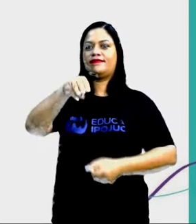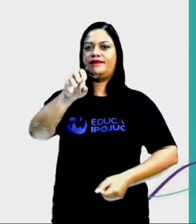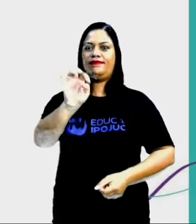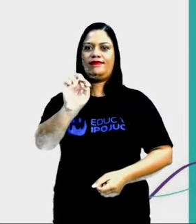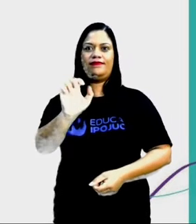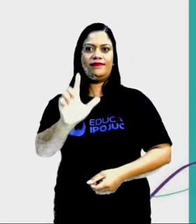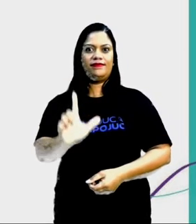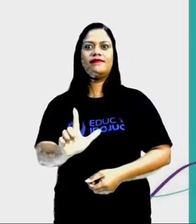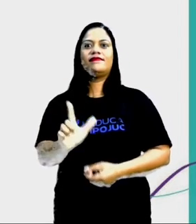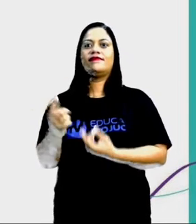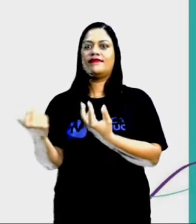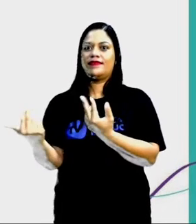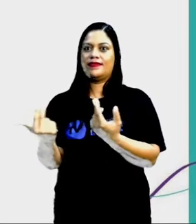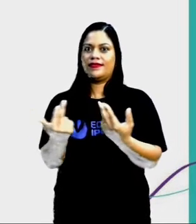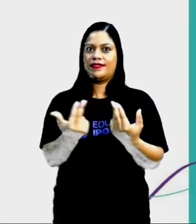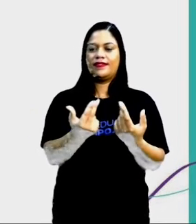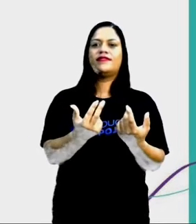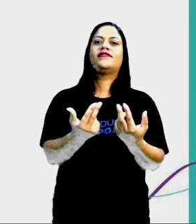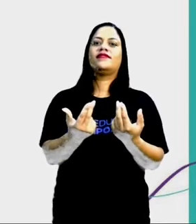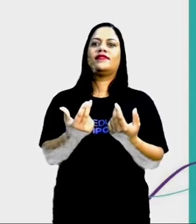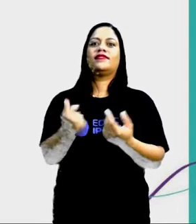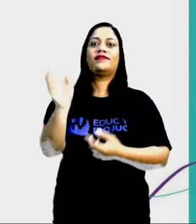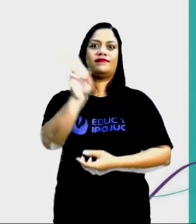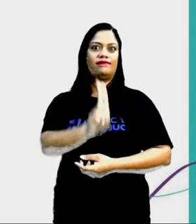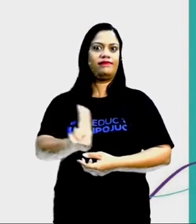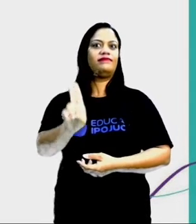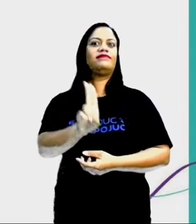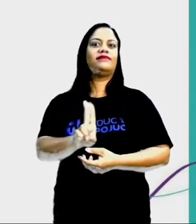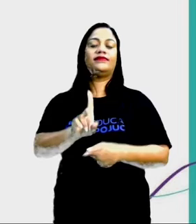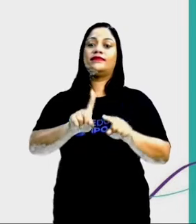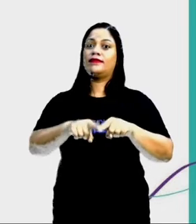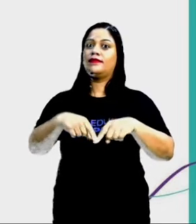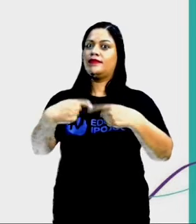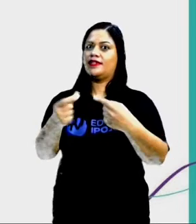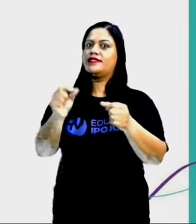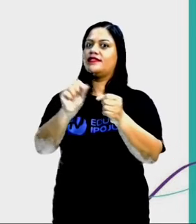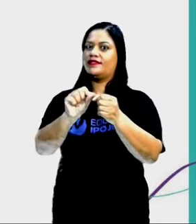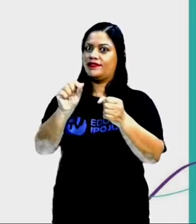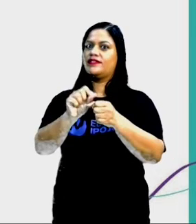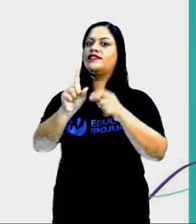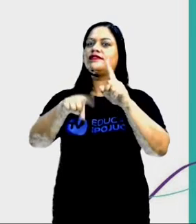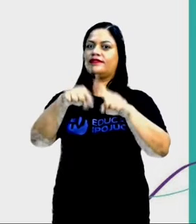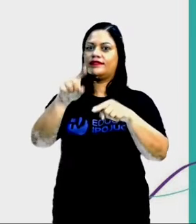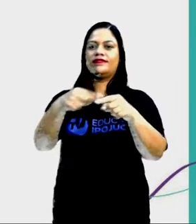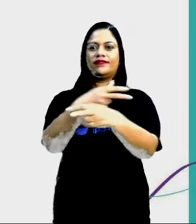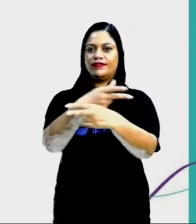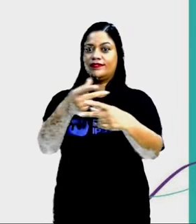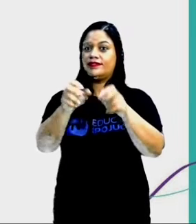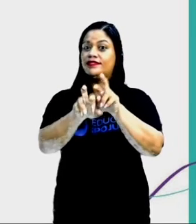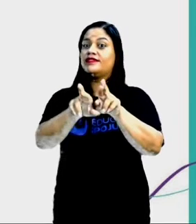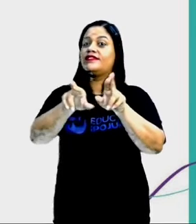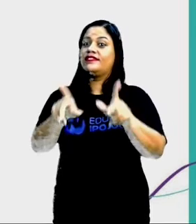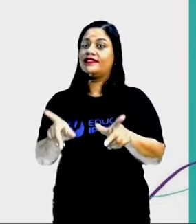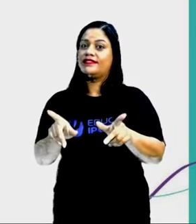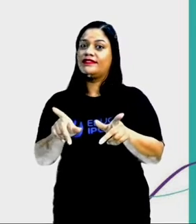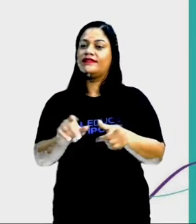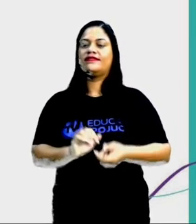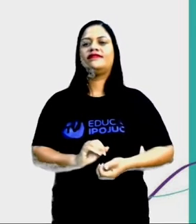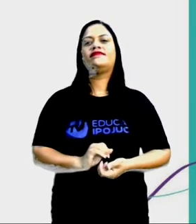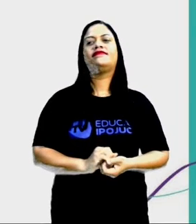Esse mesmo material tem a mesma função, mas só que de materiais diferentes.